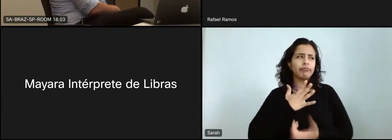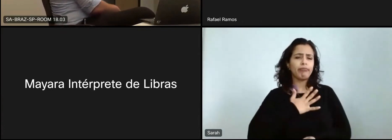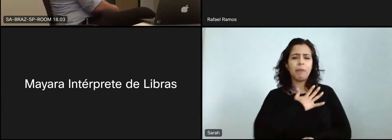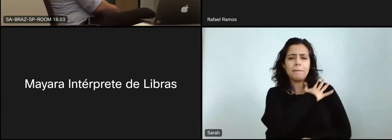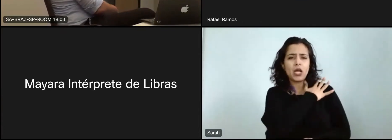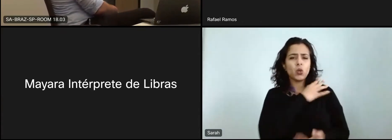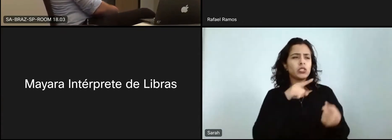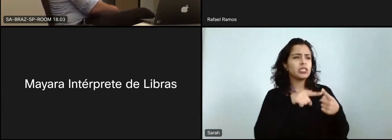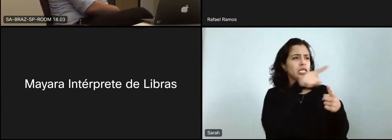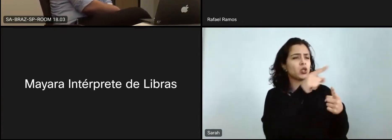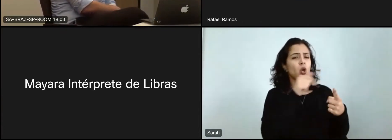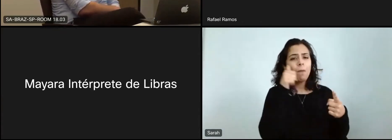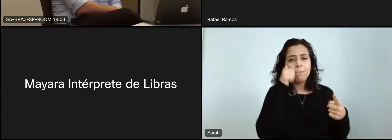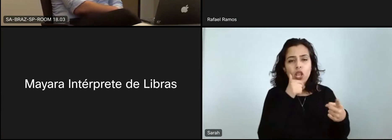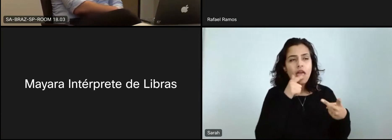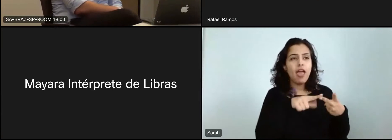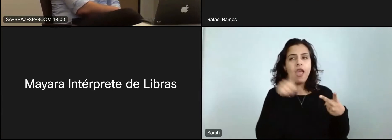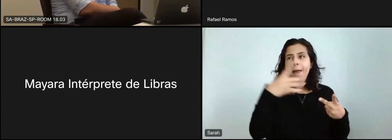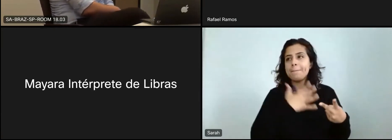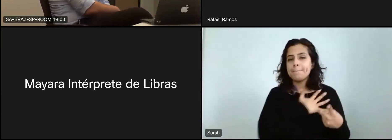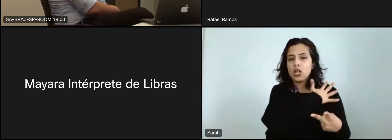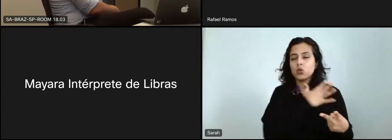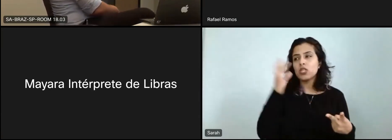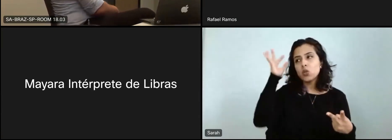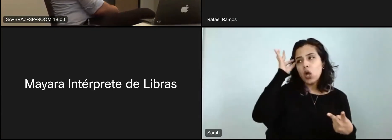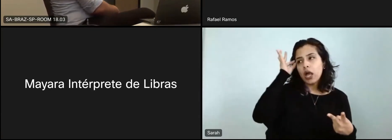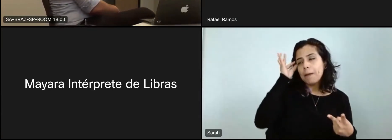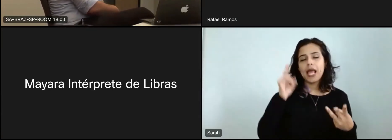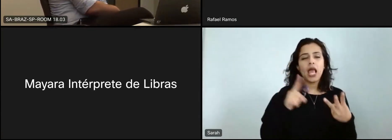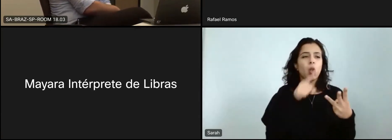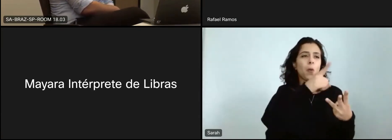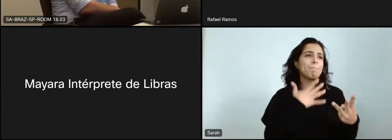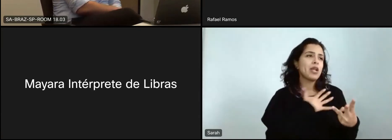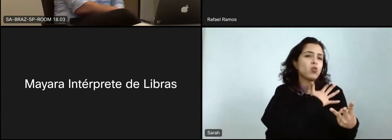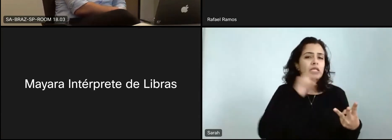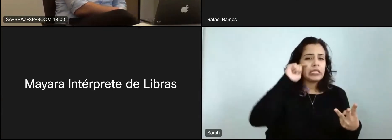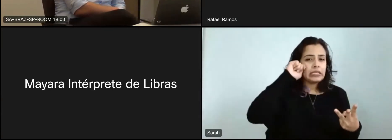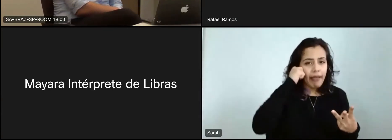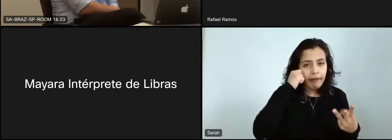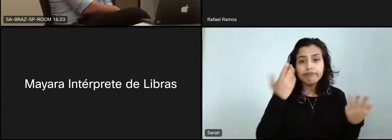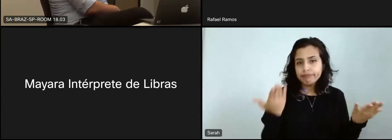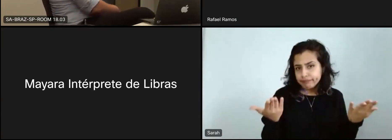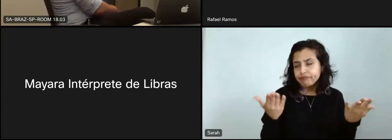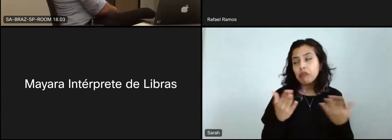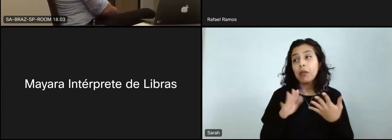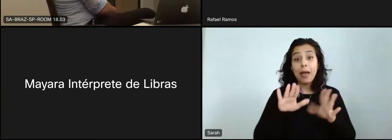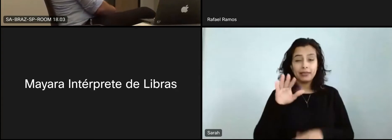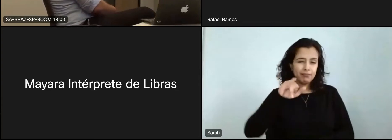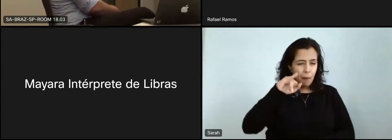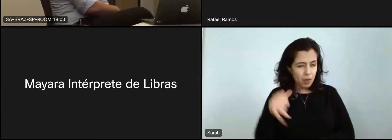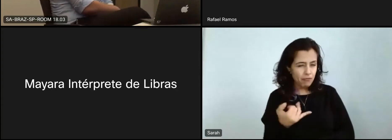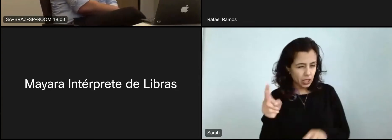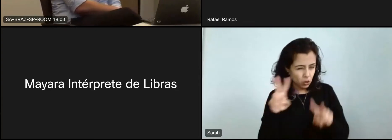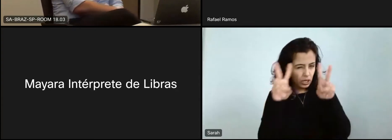preconceito por ter um cabelo preto, por você não estar no padrão imposto da sociedade. Aproveitando que a gente está falando de sociedade, aproveitando